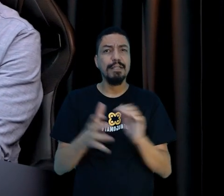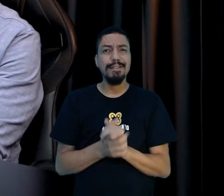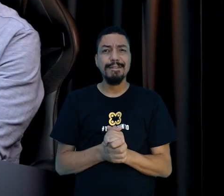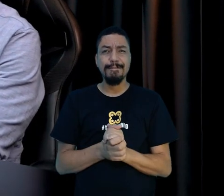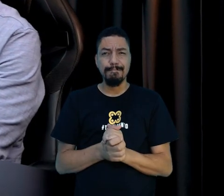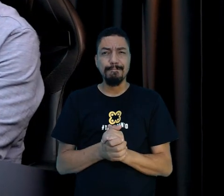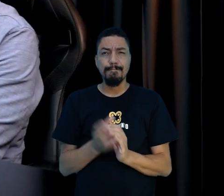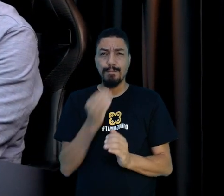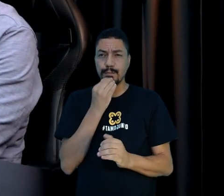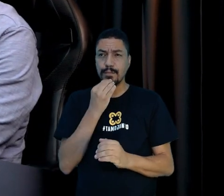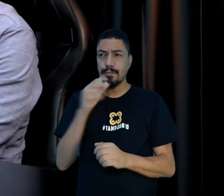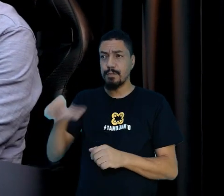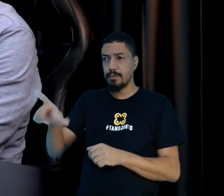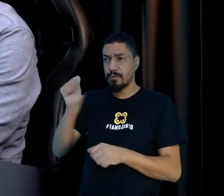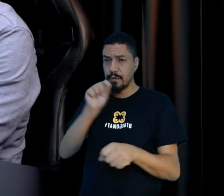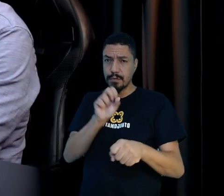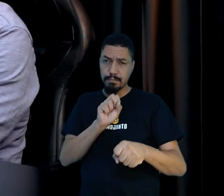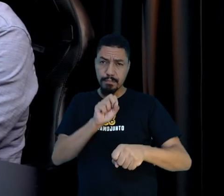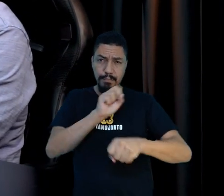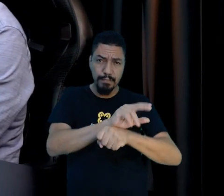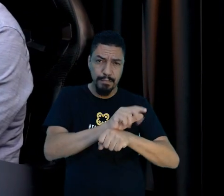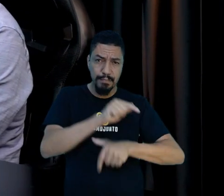E aí, obviamente, você vai contratar essas pessoas.